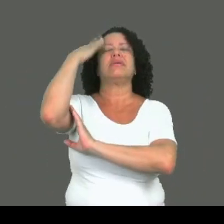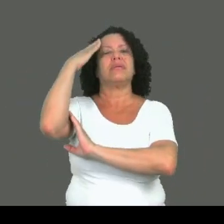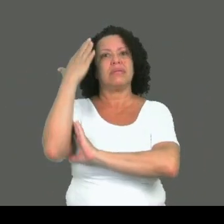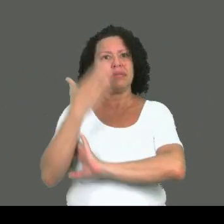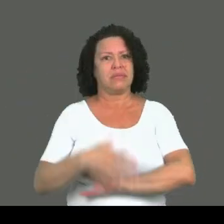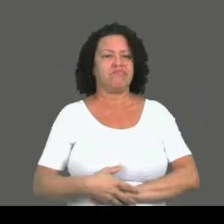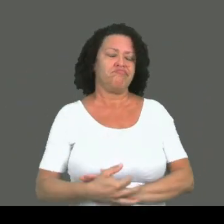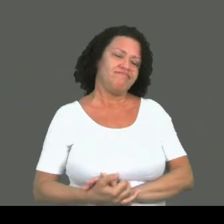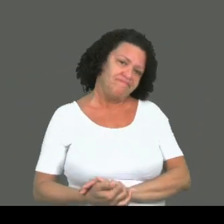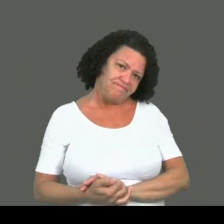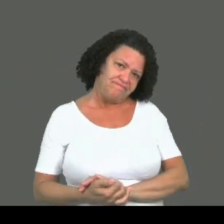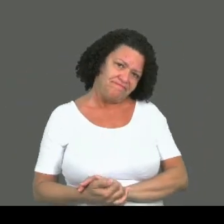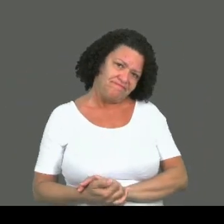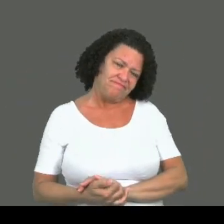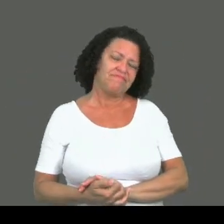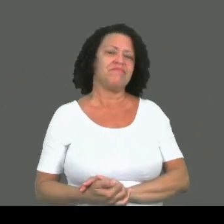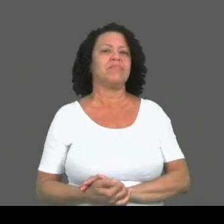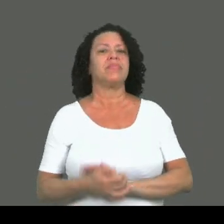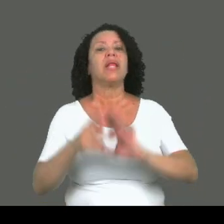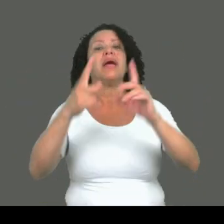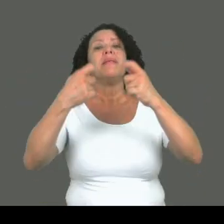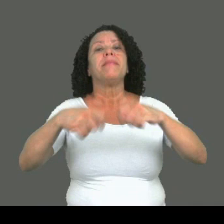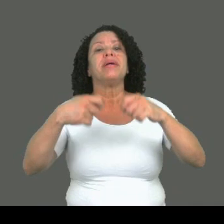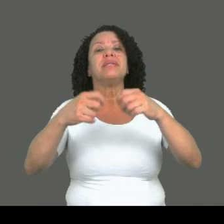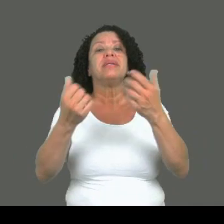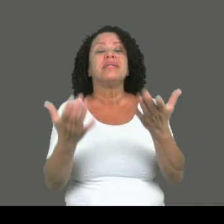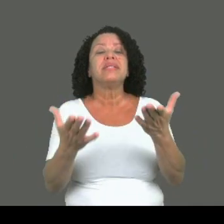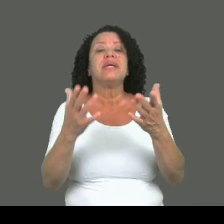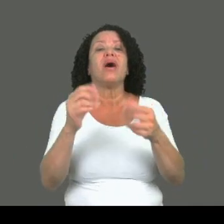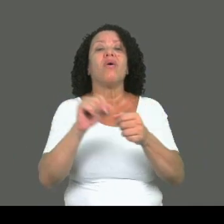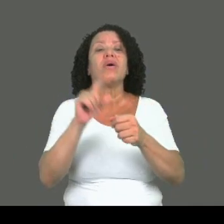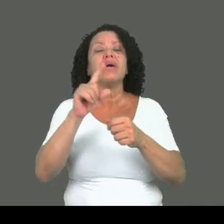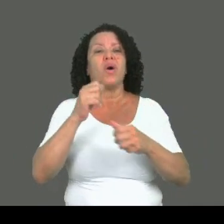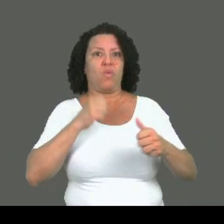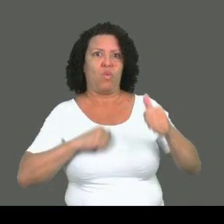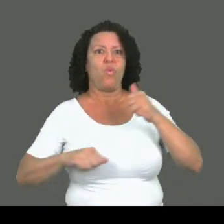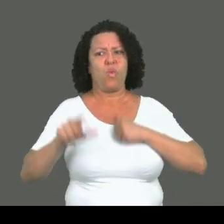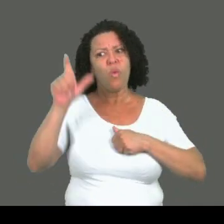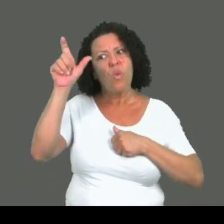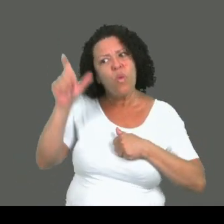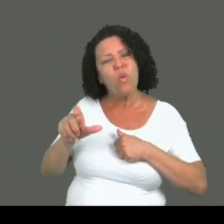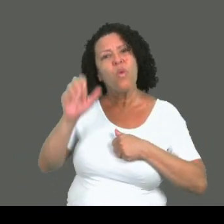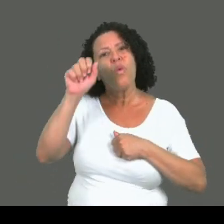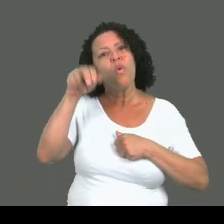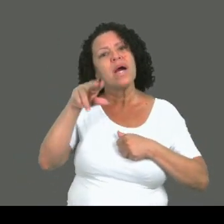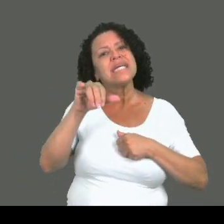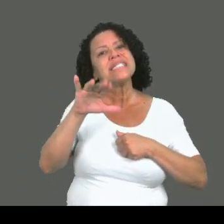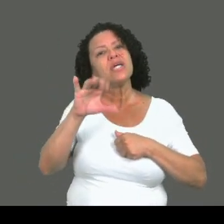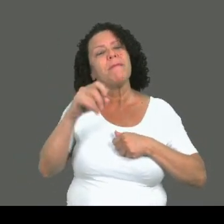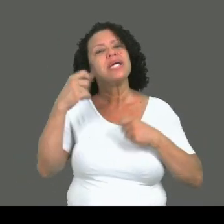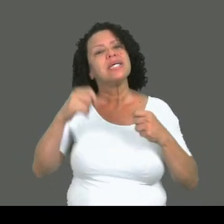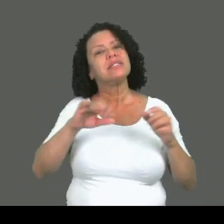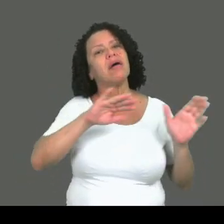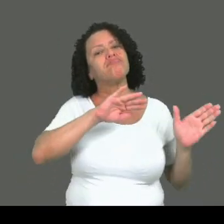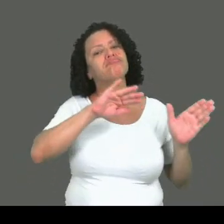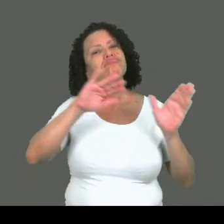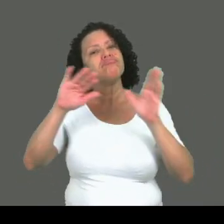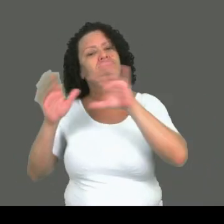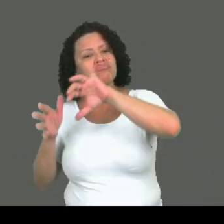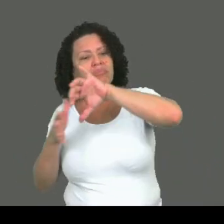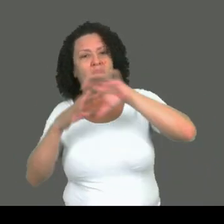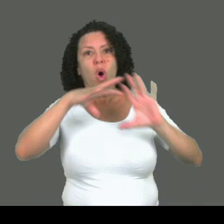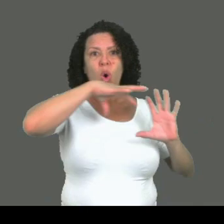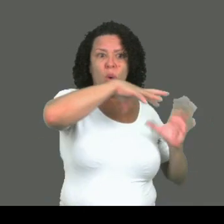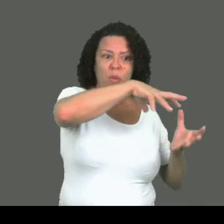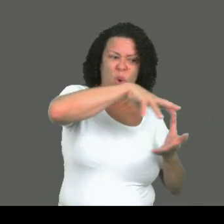né? É preciso então que ele, o ansioso, né, ele tenha um recolhimento, uns minutinhos para poder